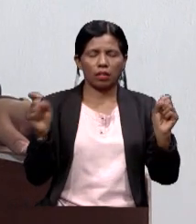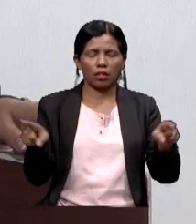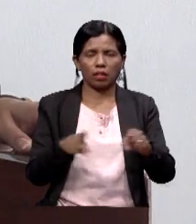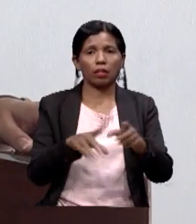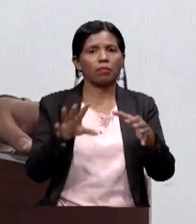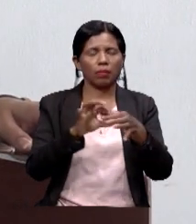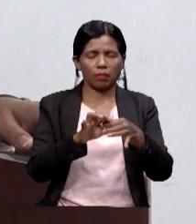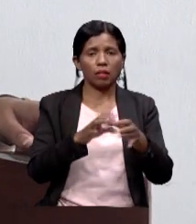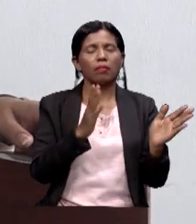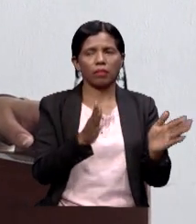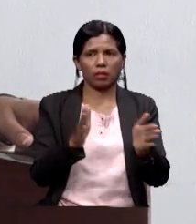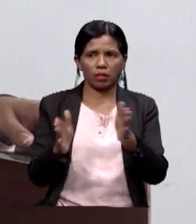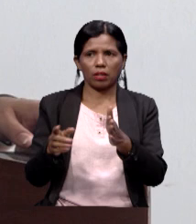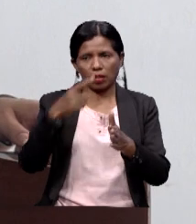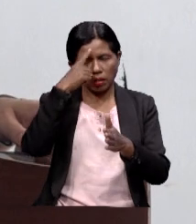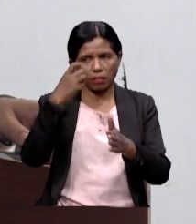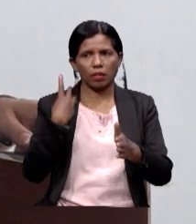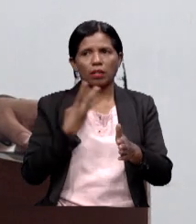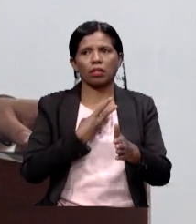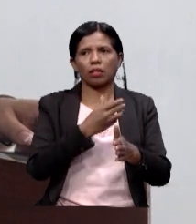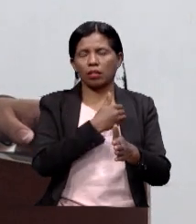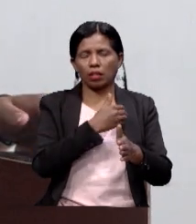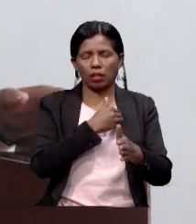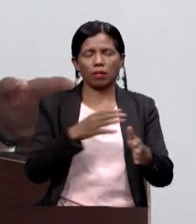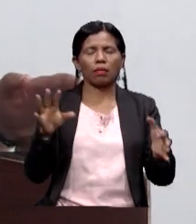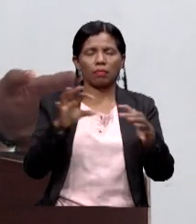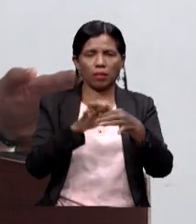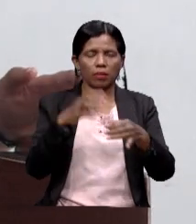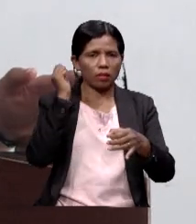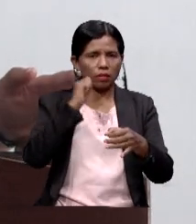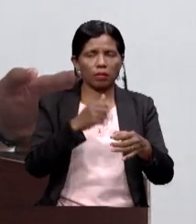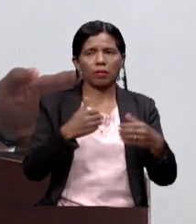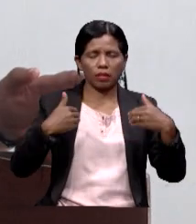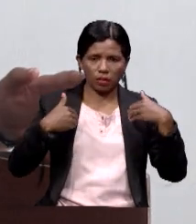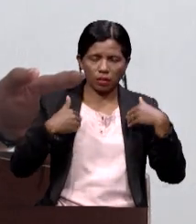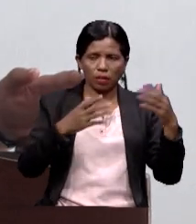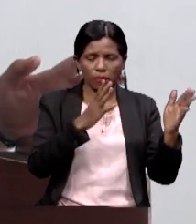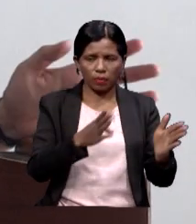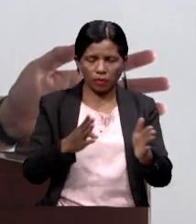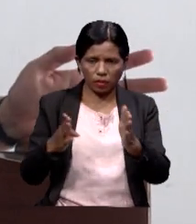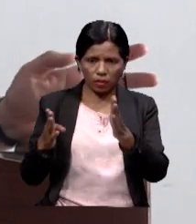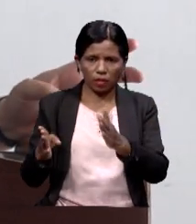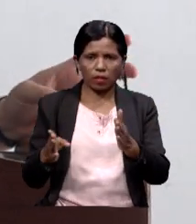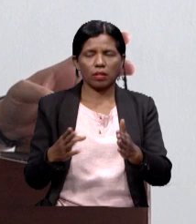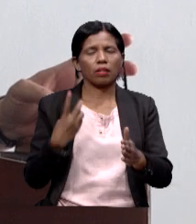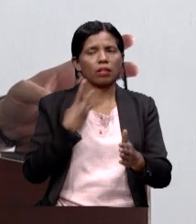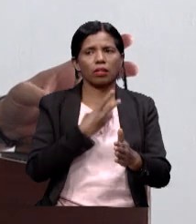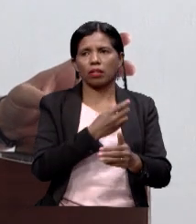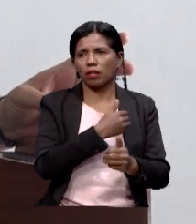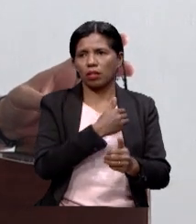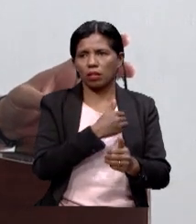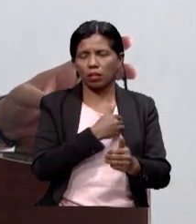nem processo. Também ainda nem se deu bem sair membro ASEAN no nosso. Também ia processo para acordos para que se deu sair